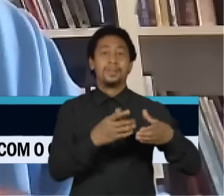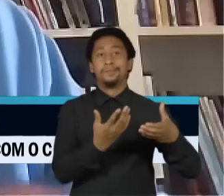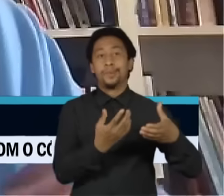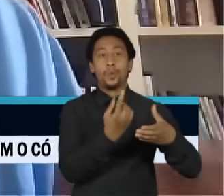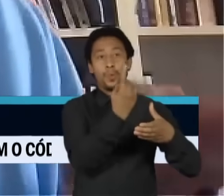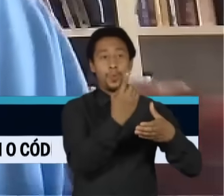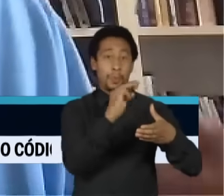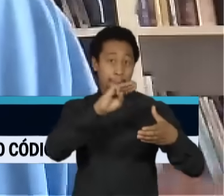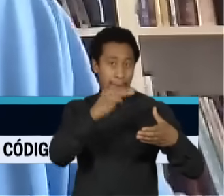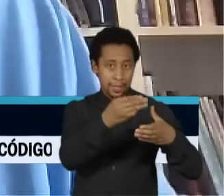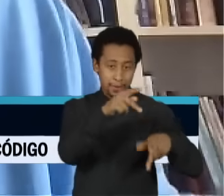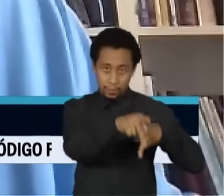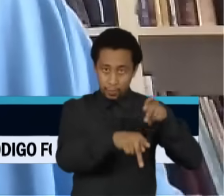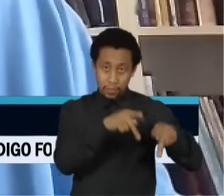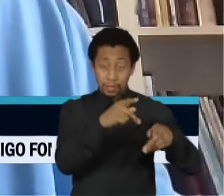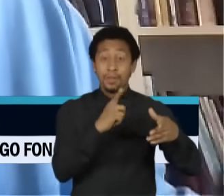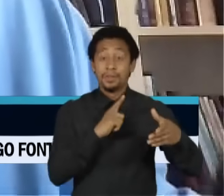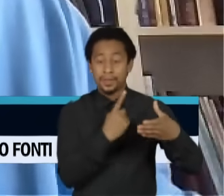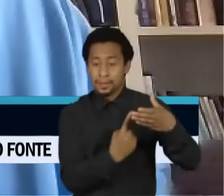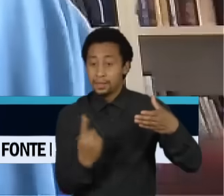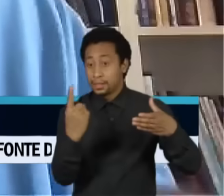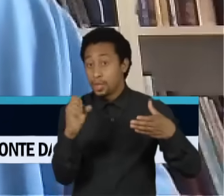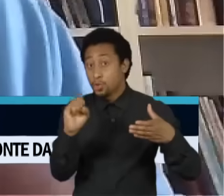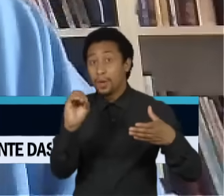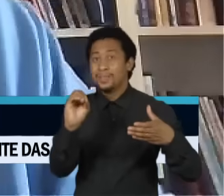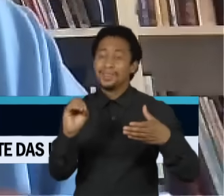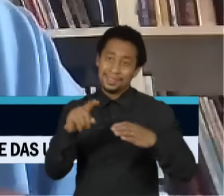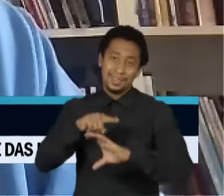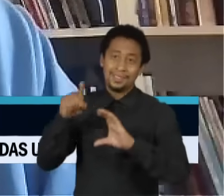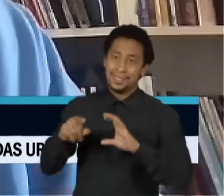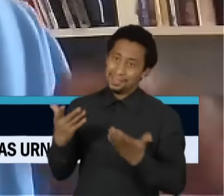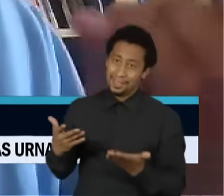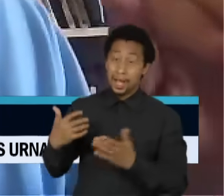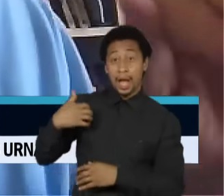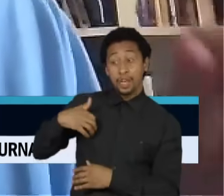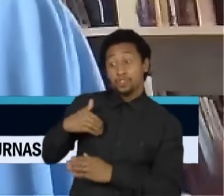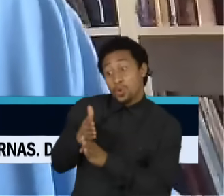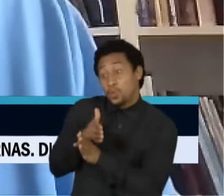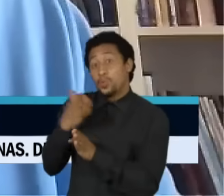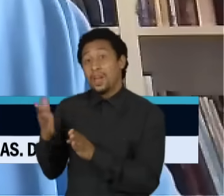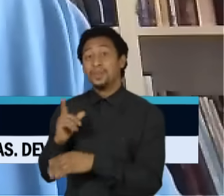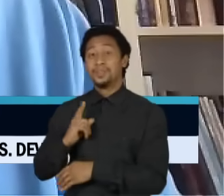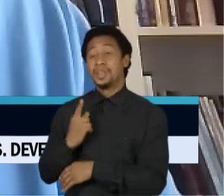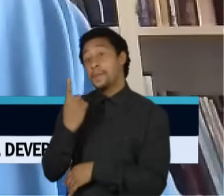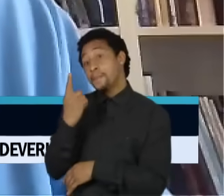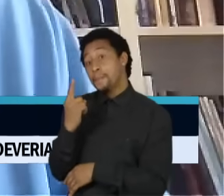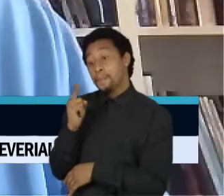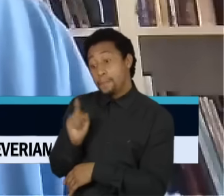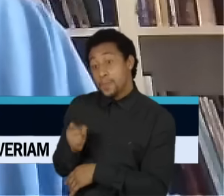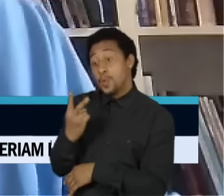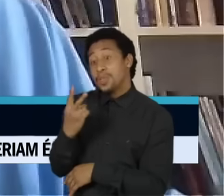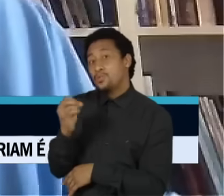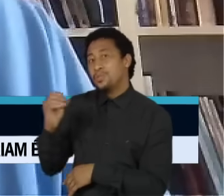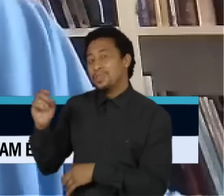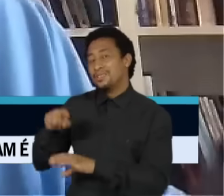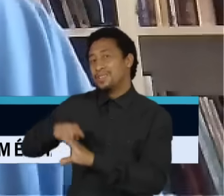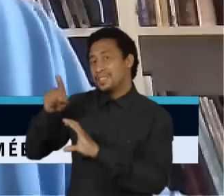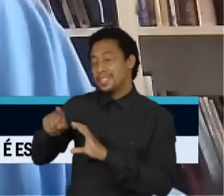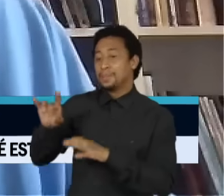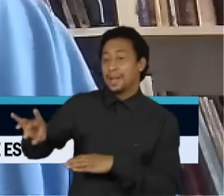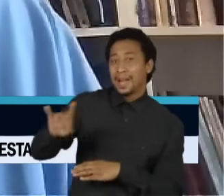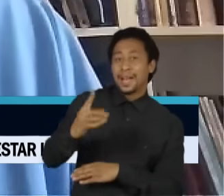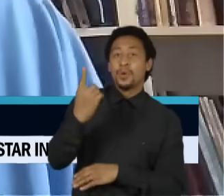Luía, e nós, Argentina aqui do lado tem 100. Um país industrializado tem 4,